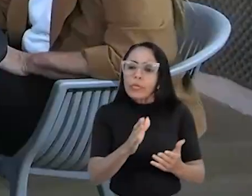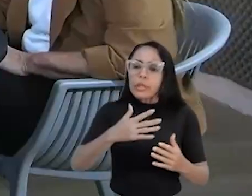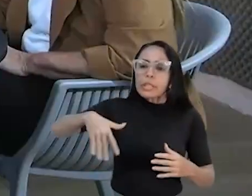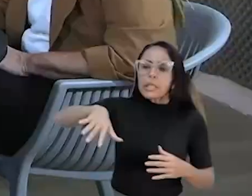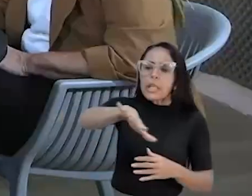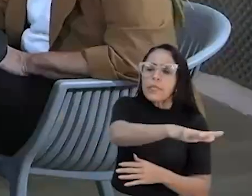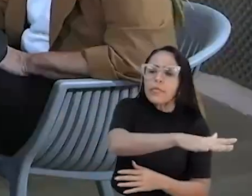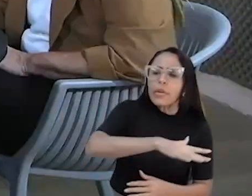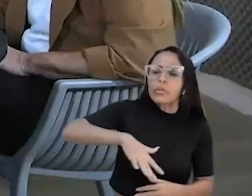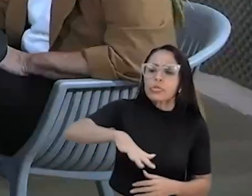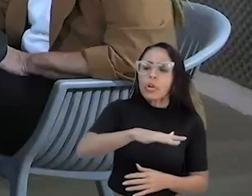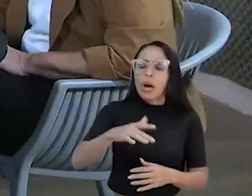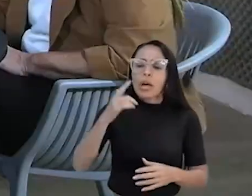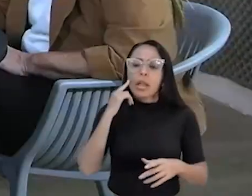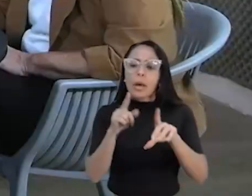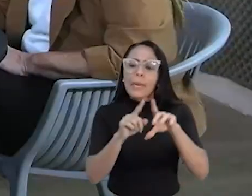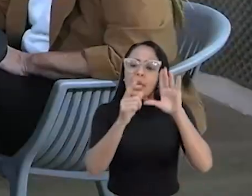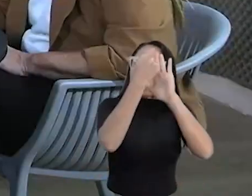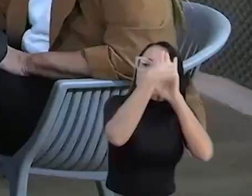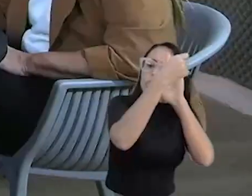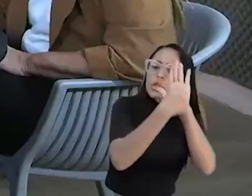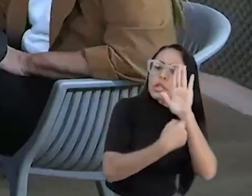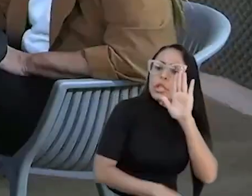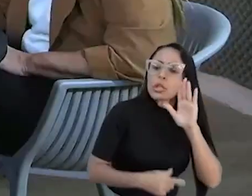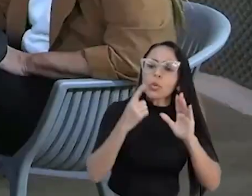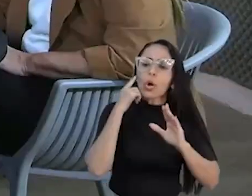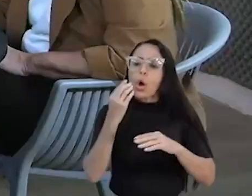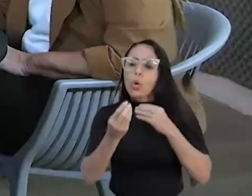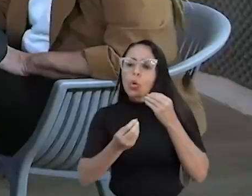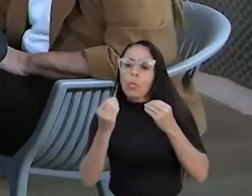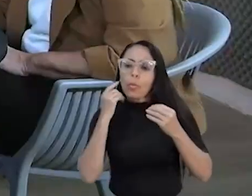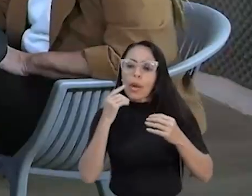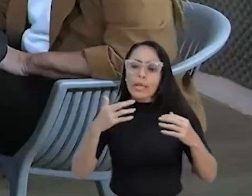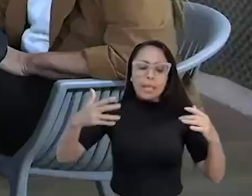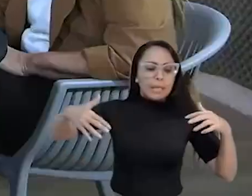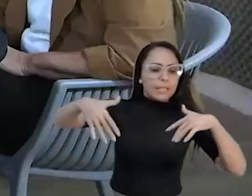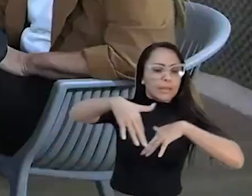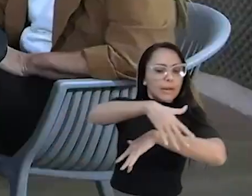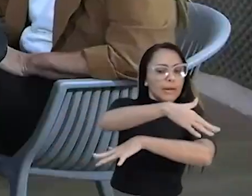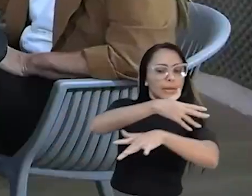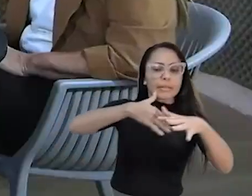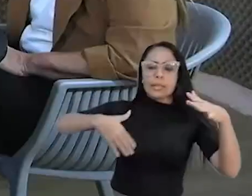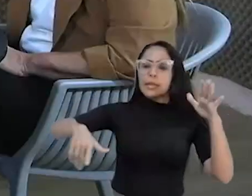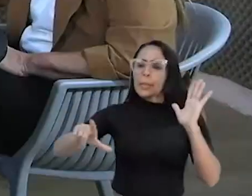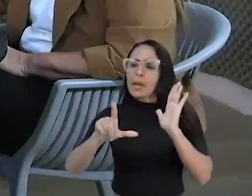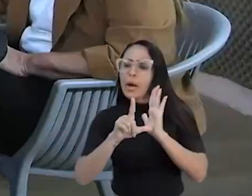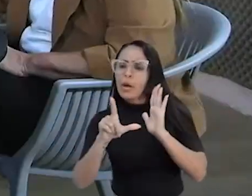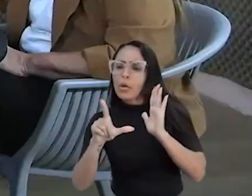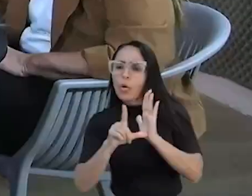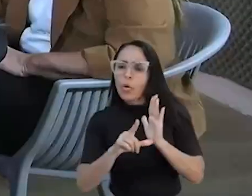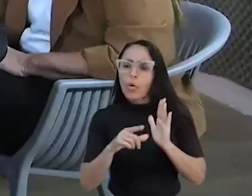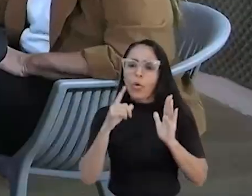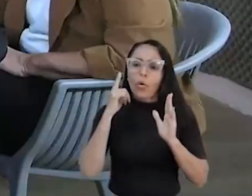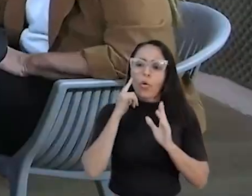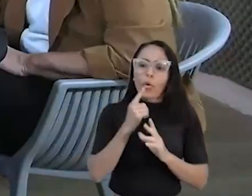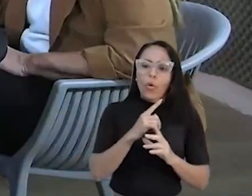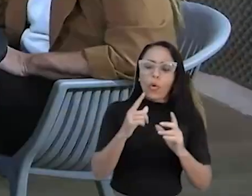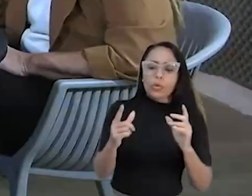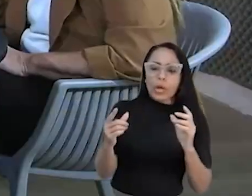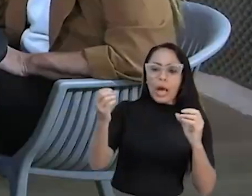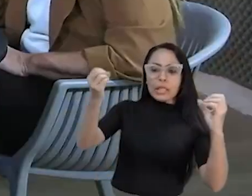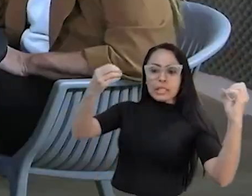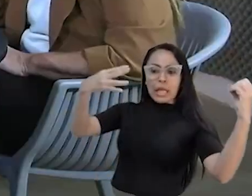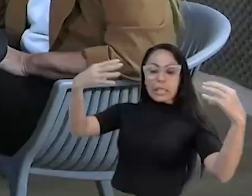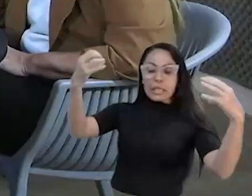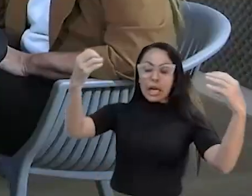Na fachada, naquilo que é escrito, na forma como ele transita pela loja ou pelo livro. A